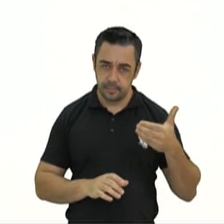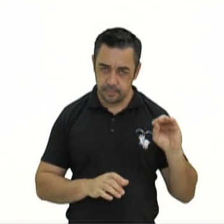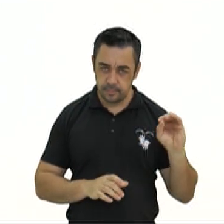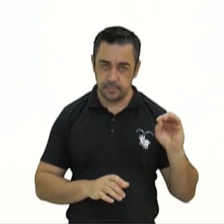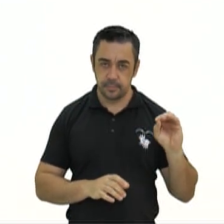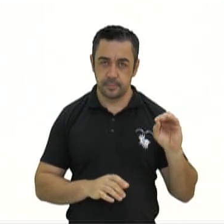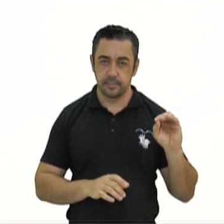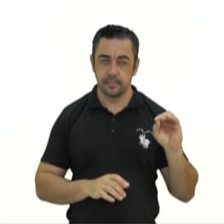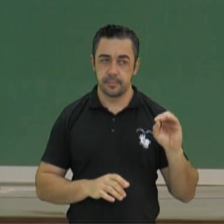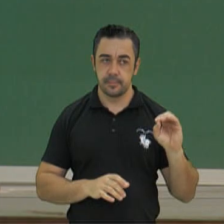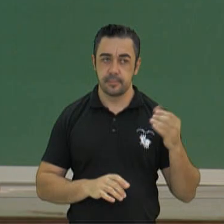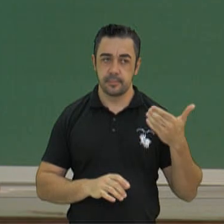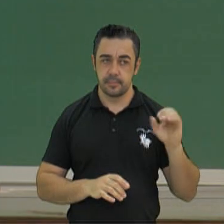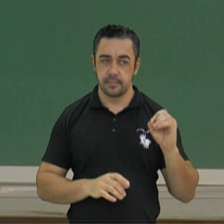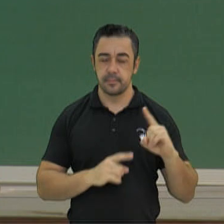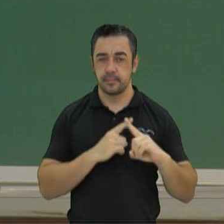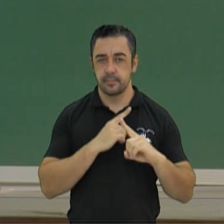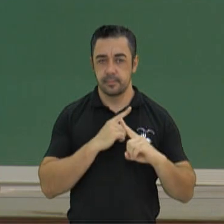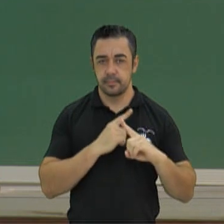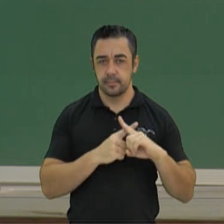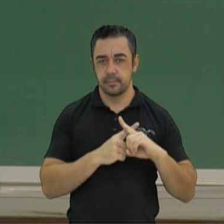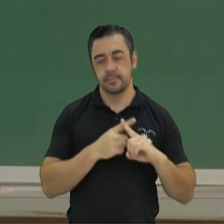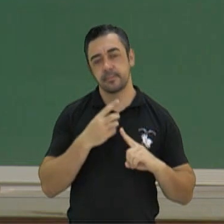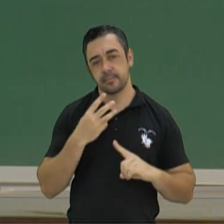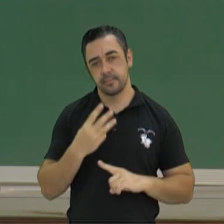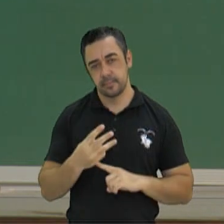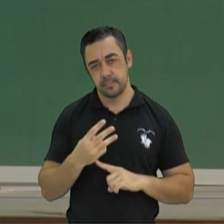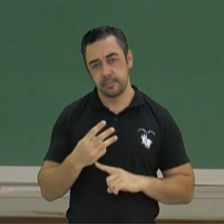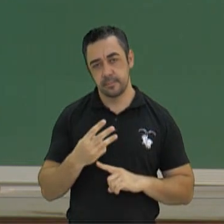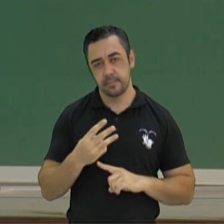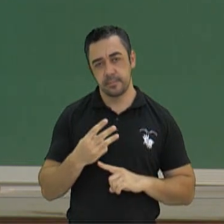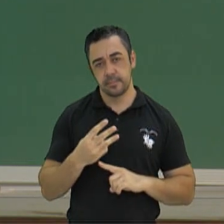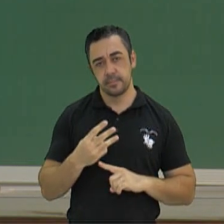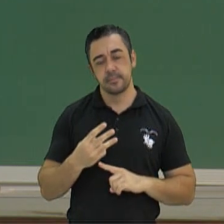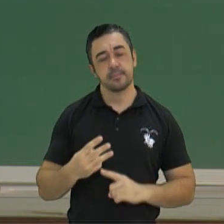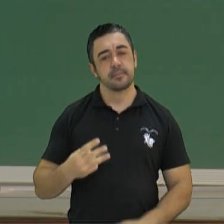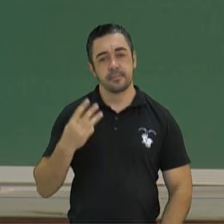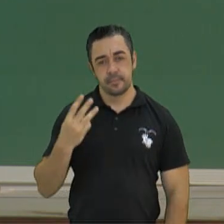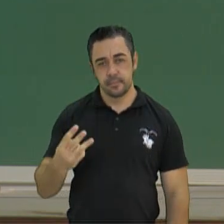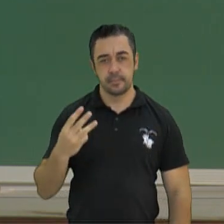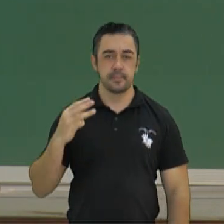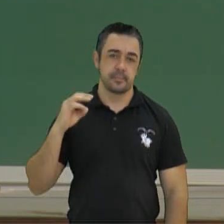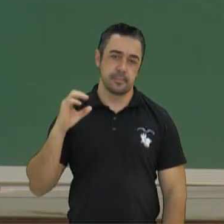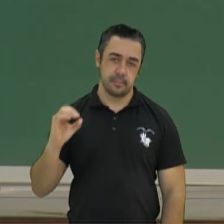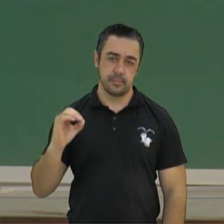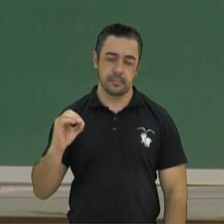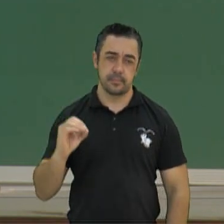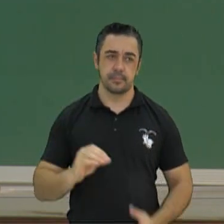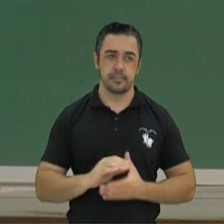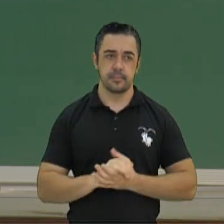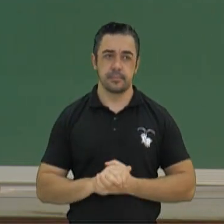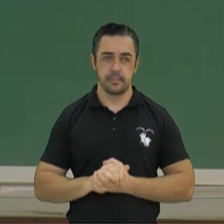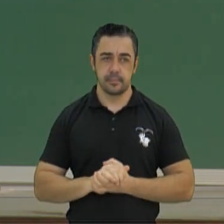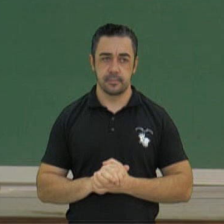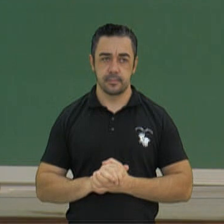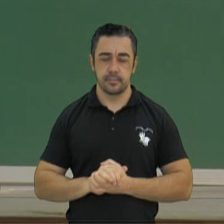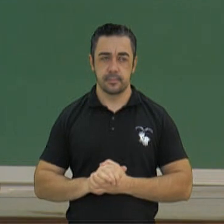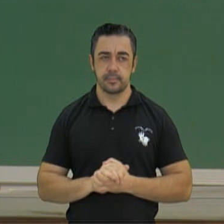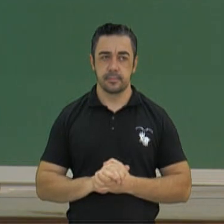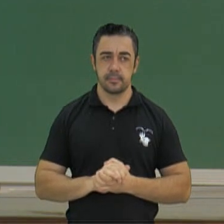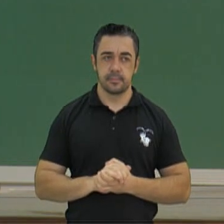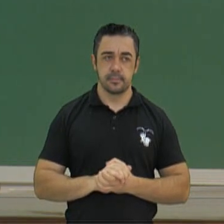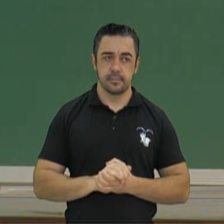pessoal? 10, né? Então, agora o 10 eu vou multiplicar por 3, tá? Então, multipliquei, deu